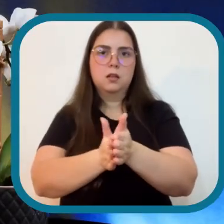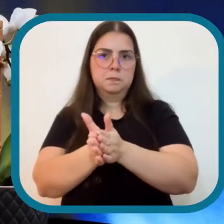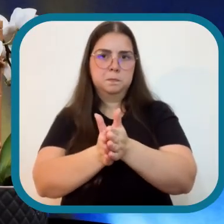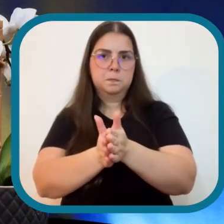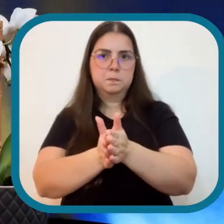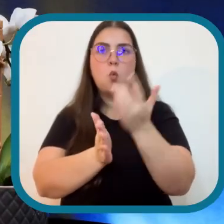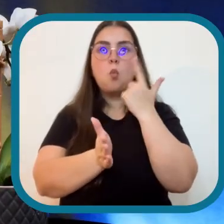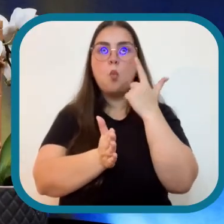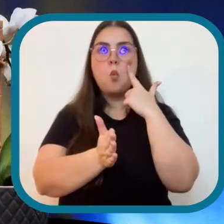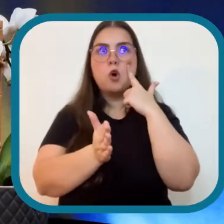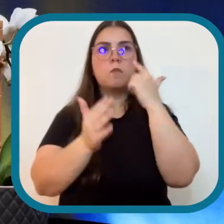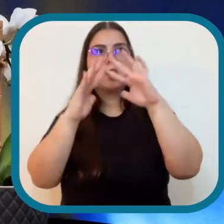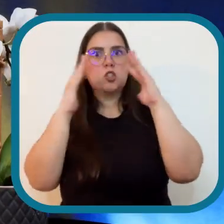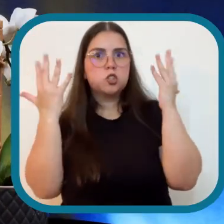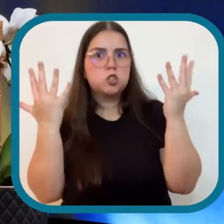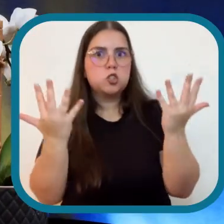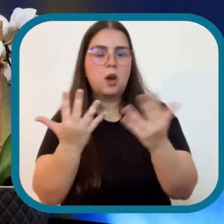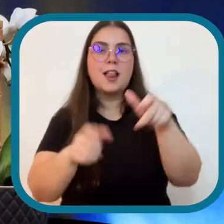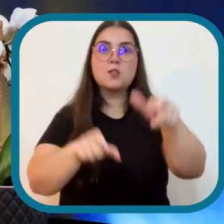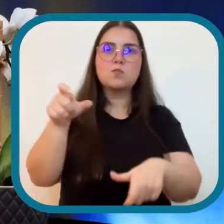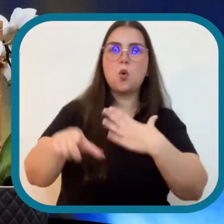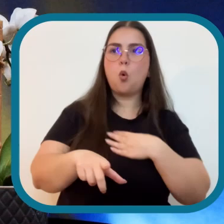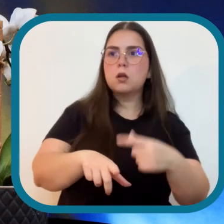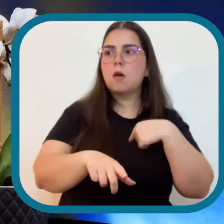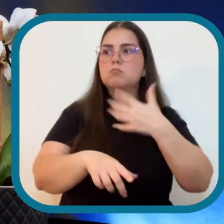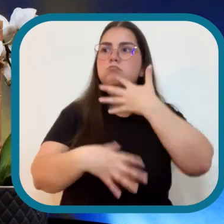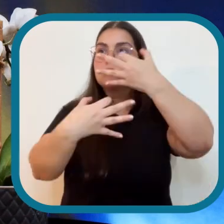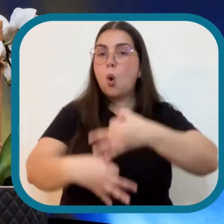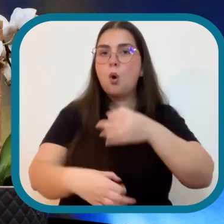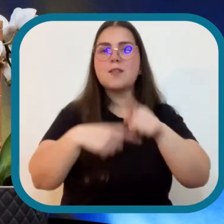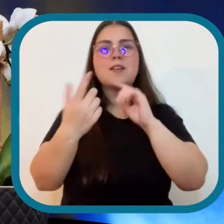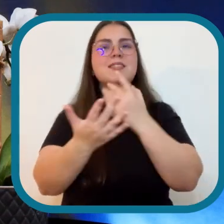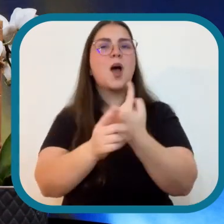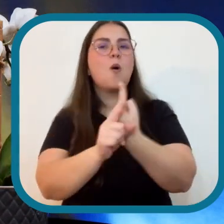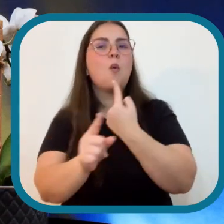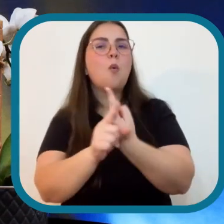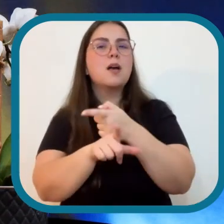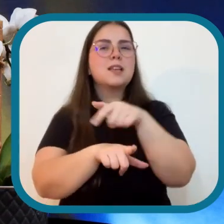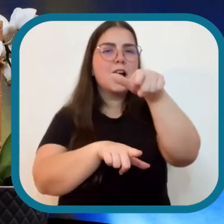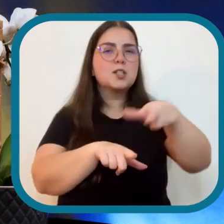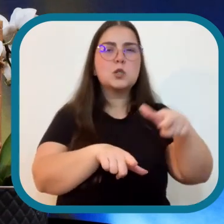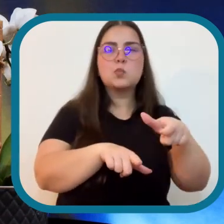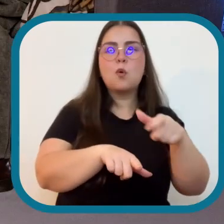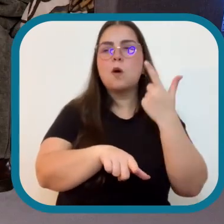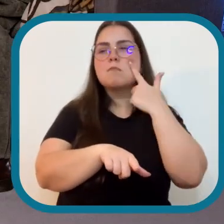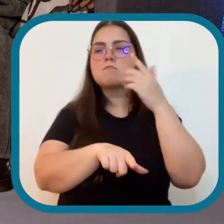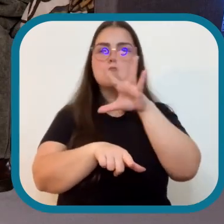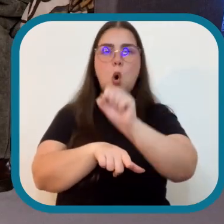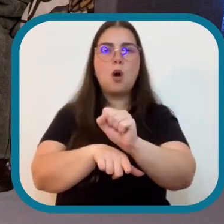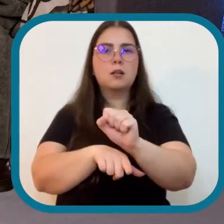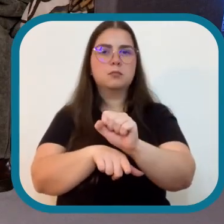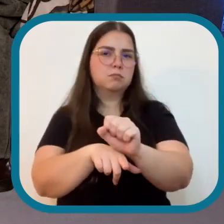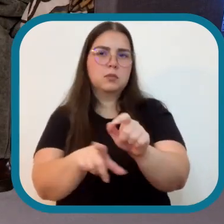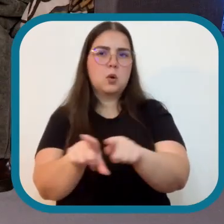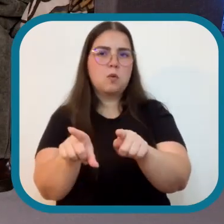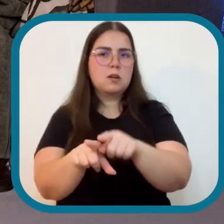total do conhecimento e naquilo que, de facto, as pessoas gostam e reconhecem e gera algo que é familiar com base nisso. E, portanto,